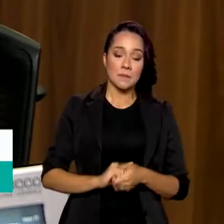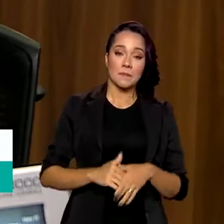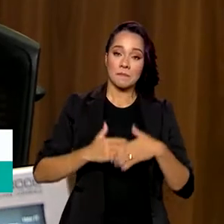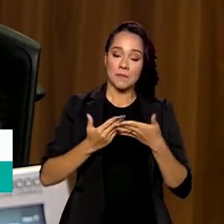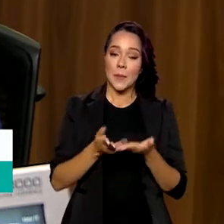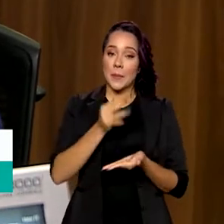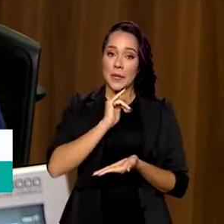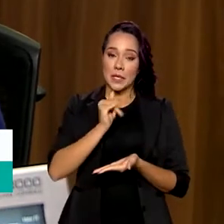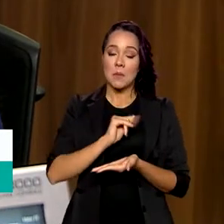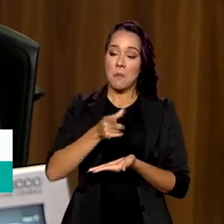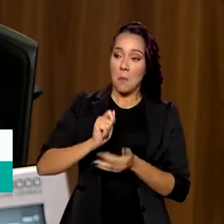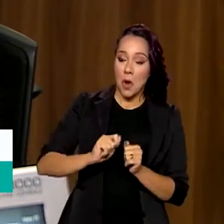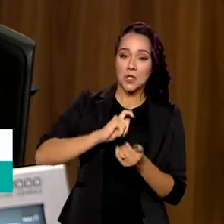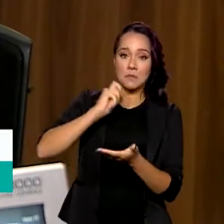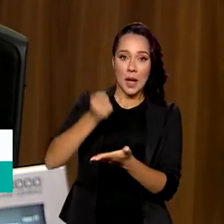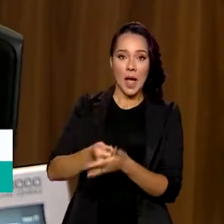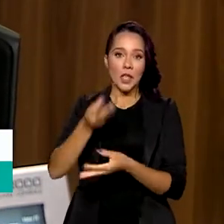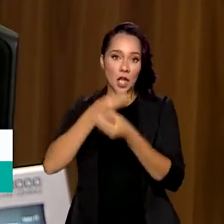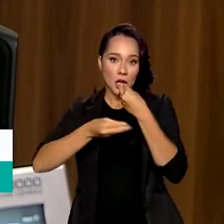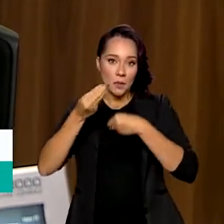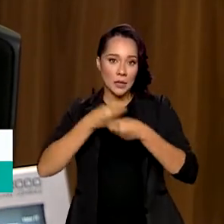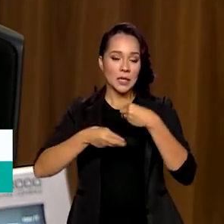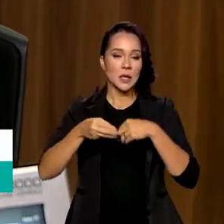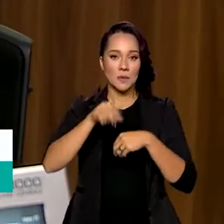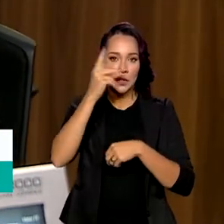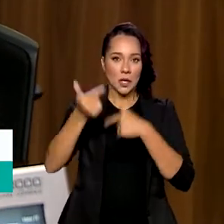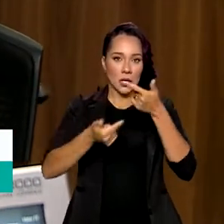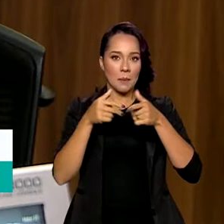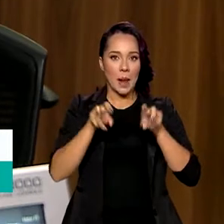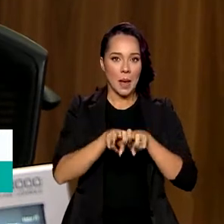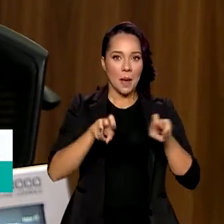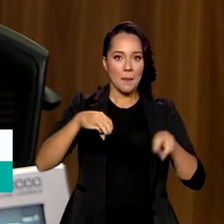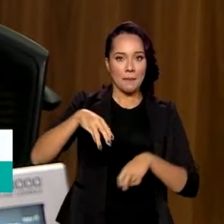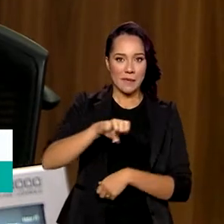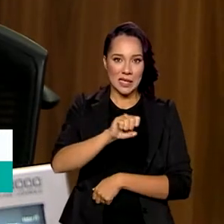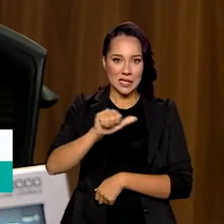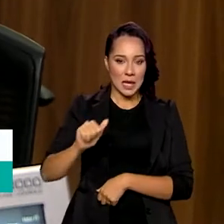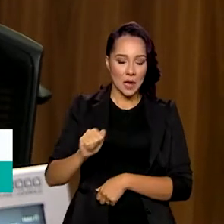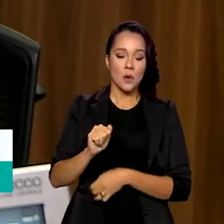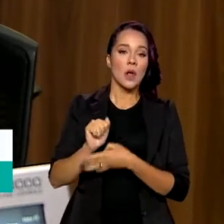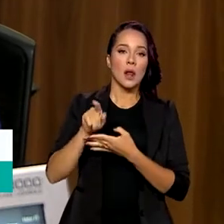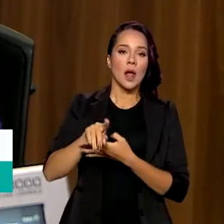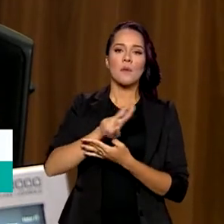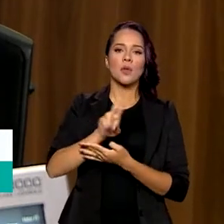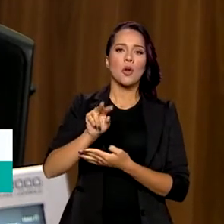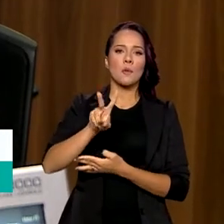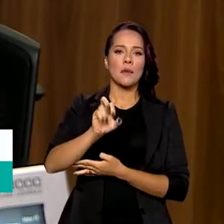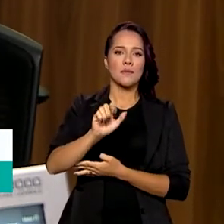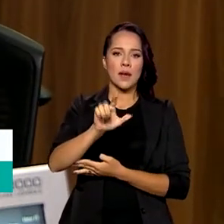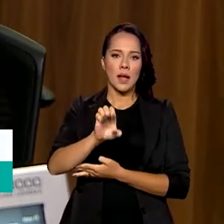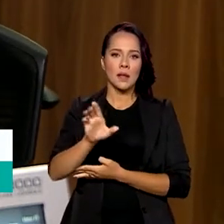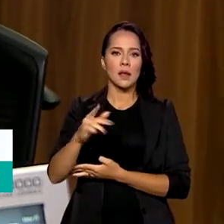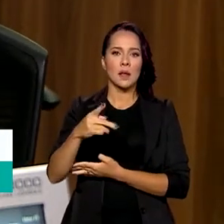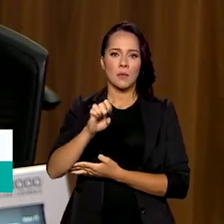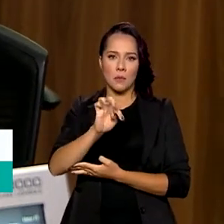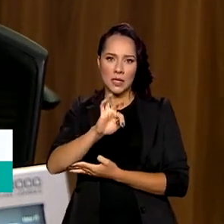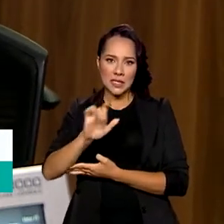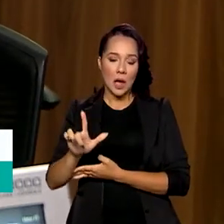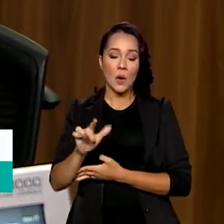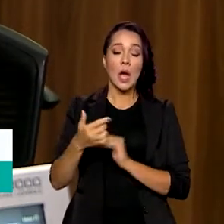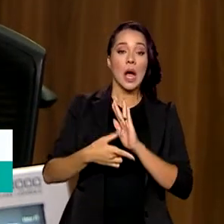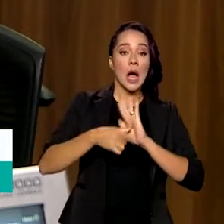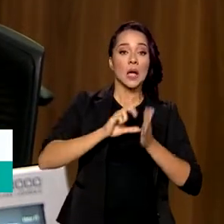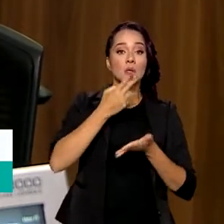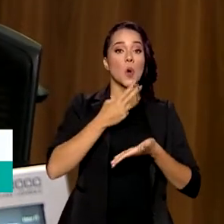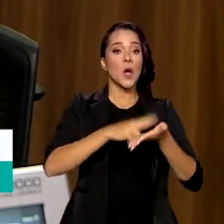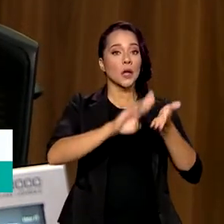além por exemplo fazer o pagamento da alimentação dos mesários por meio do vale postal eletrônico antes mesmo da gente começou a falar